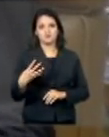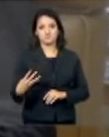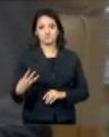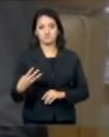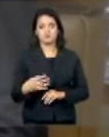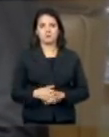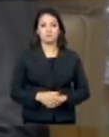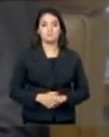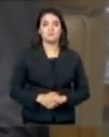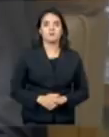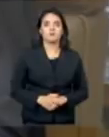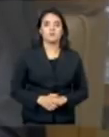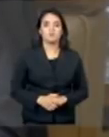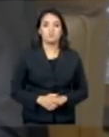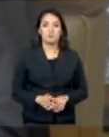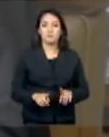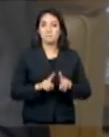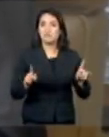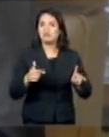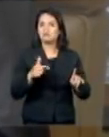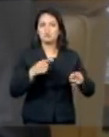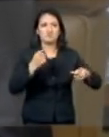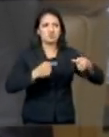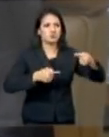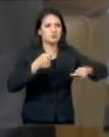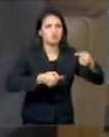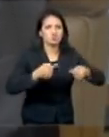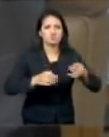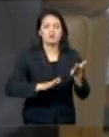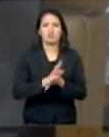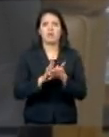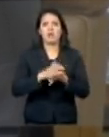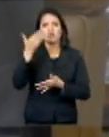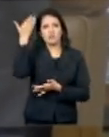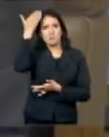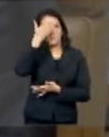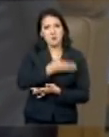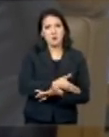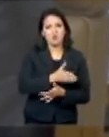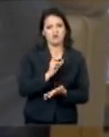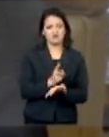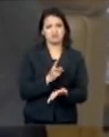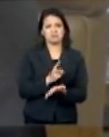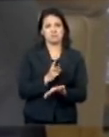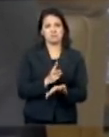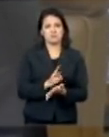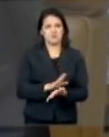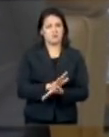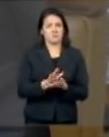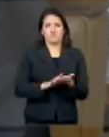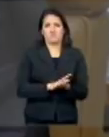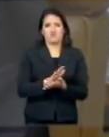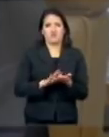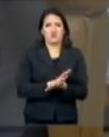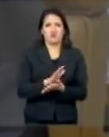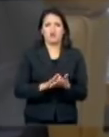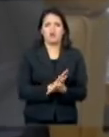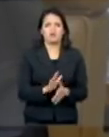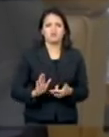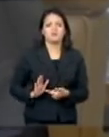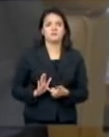nada se discutiu nada se comprovou nada se alegou a propósito de